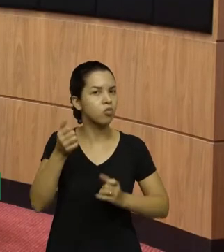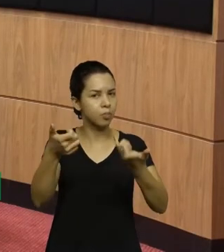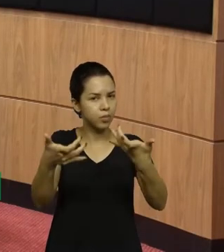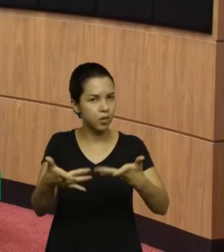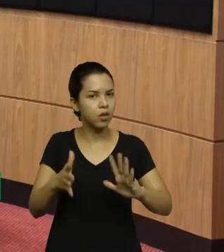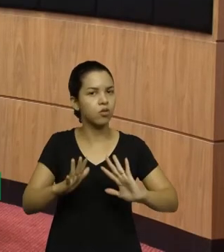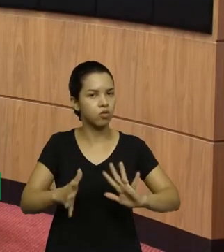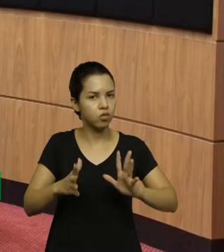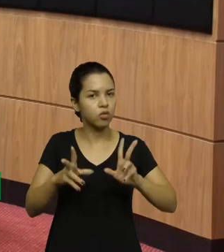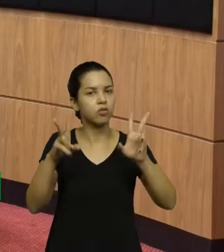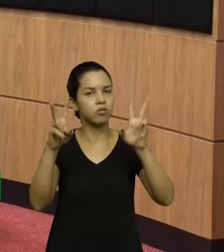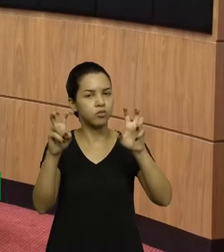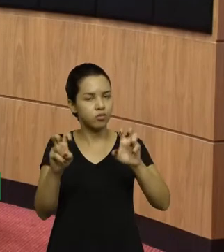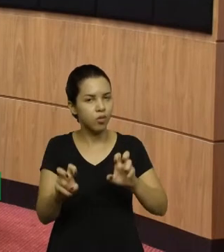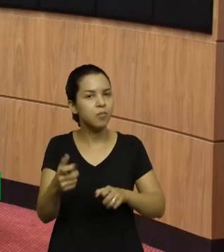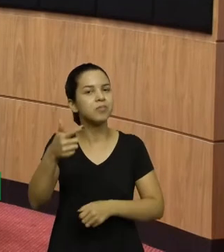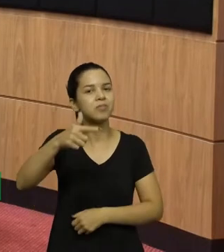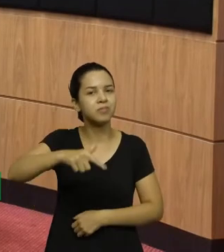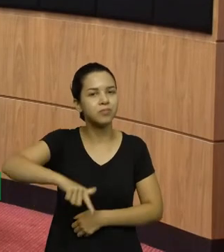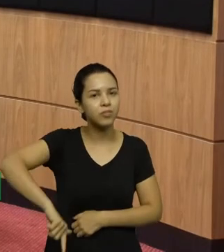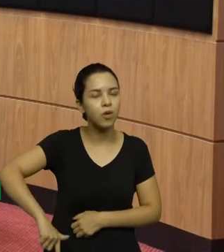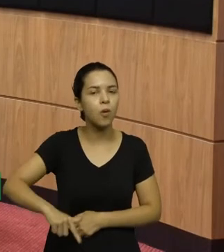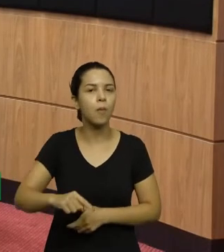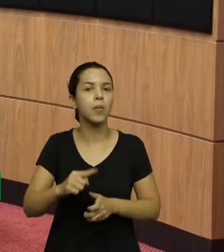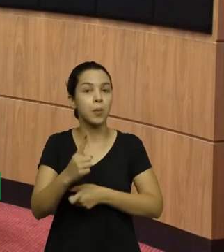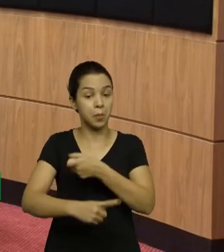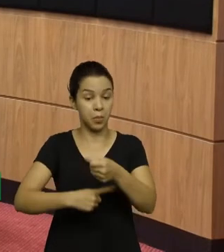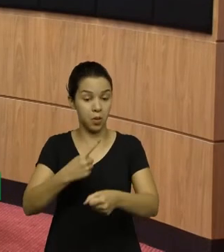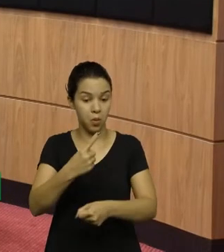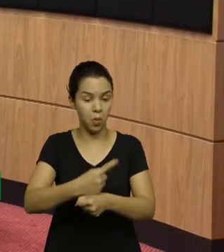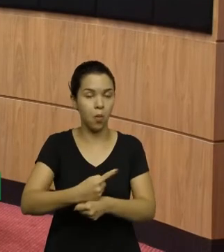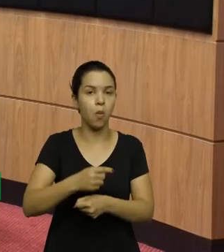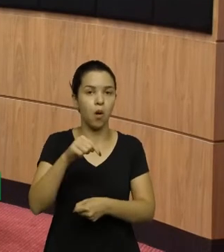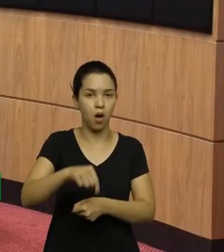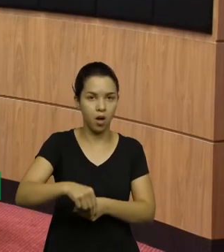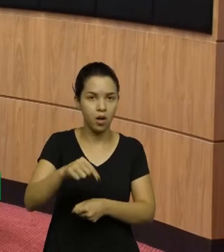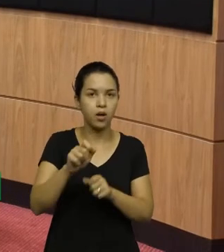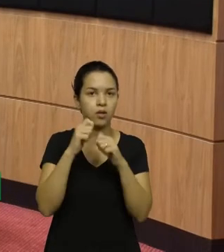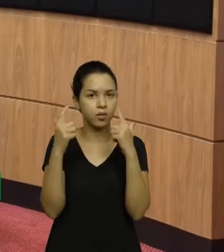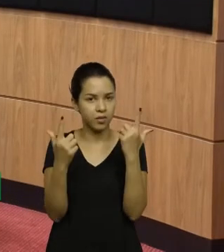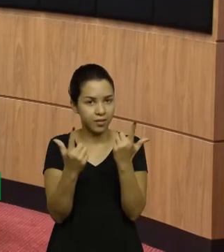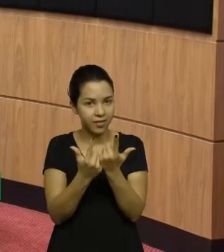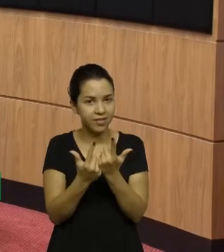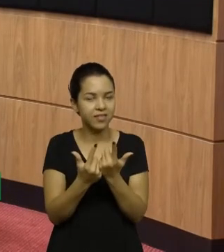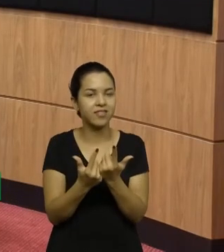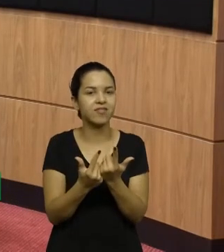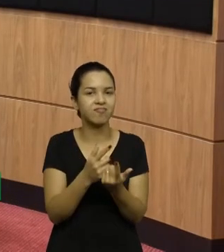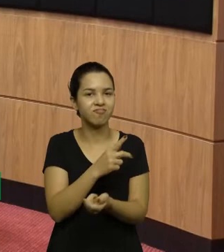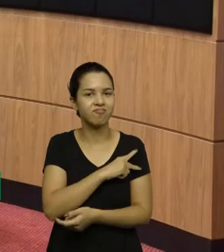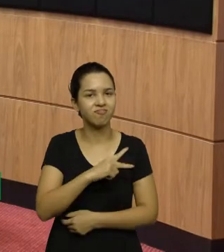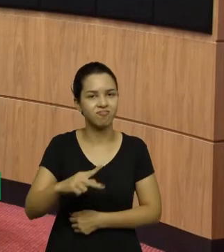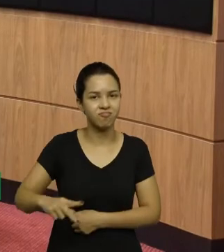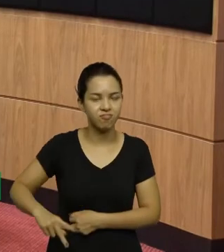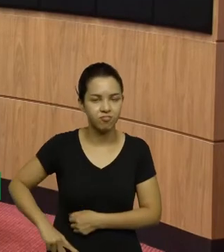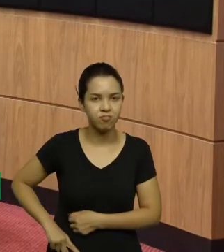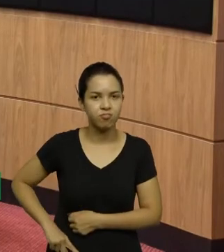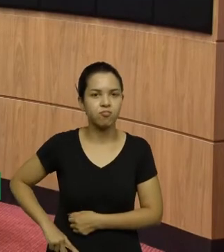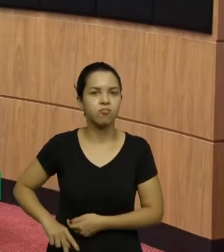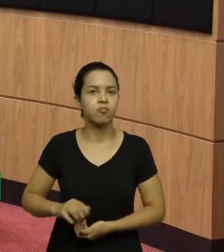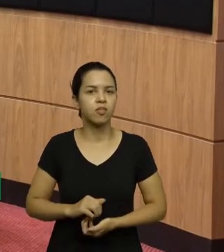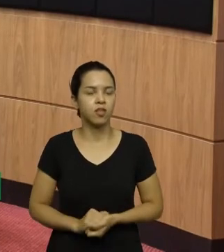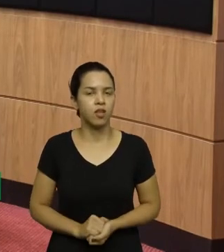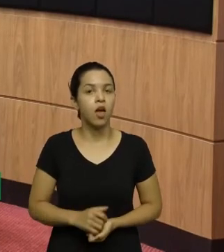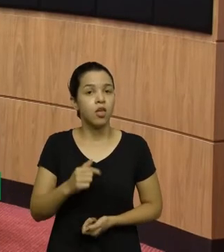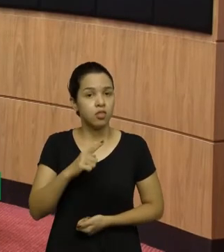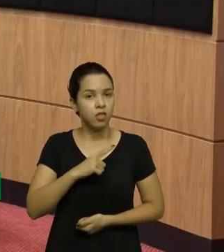isso mais uma vez, no primeiro ano que eu estava aqui na Assembleia, senhor presidente. E assim, teve uma